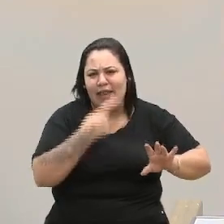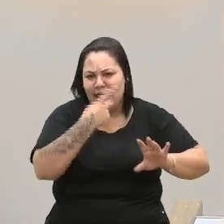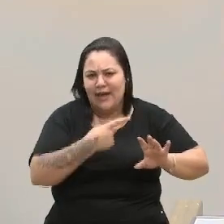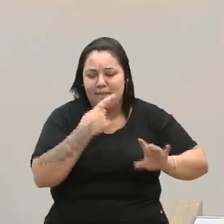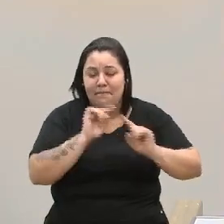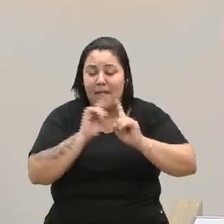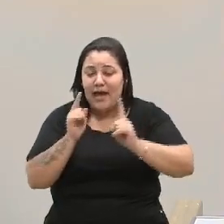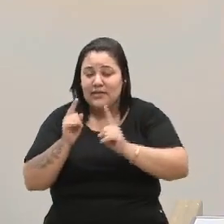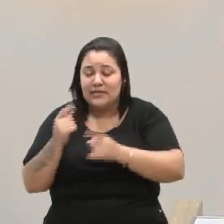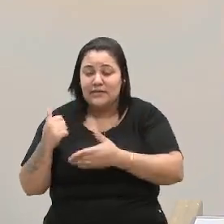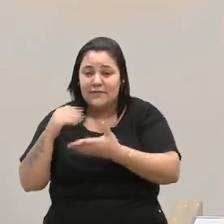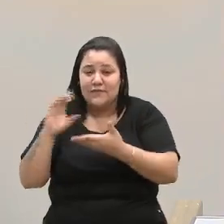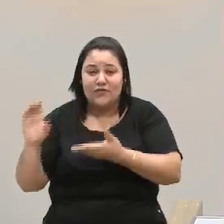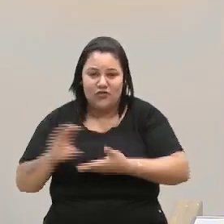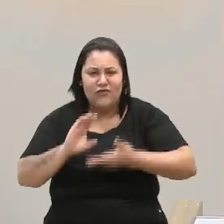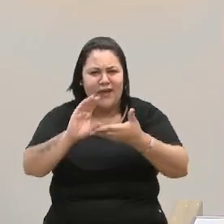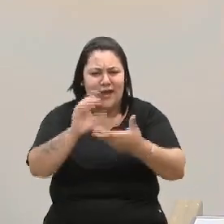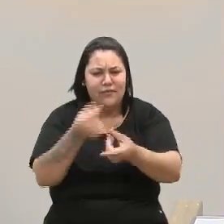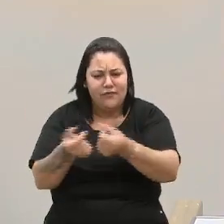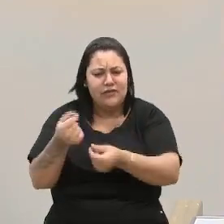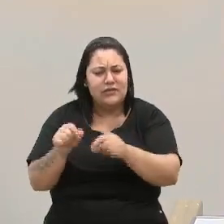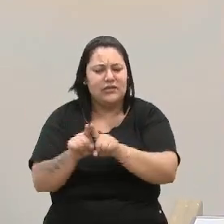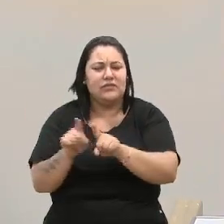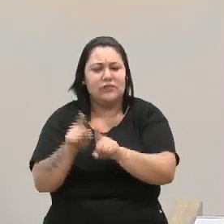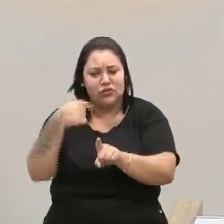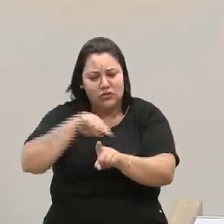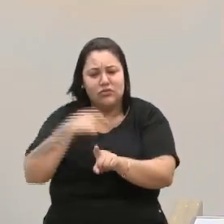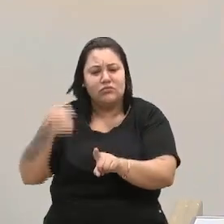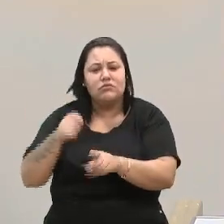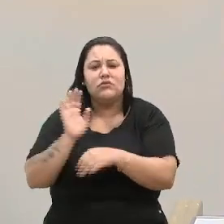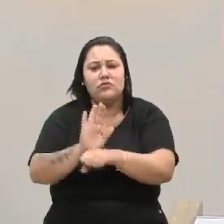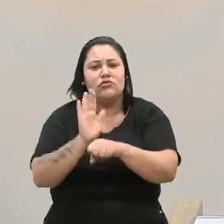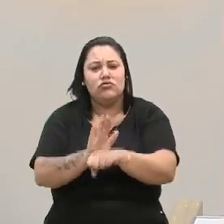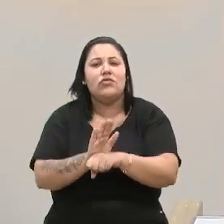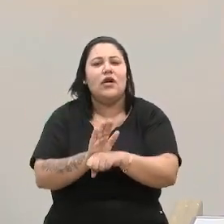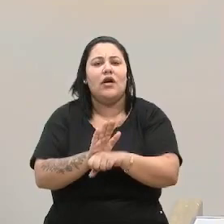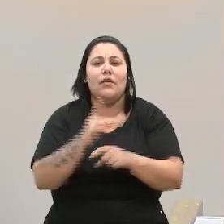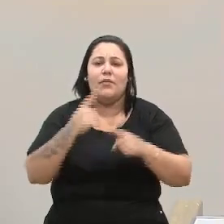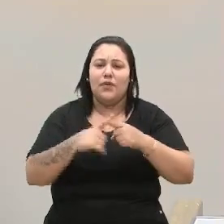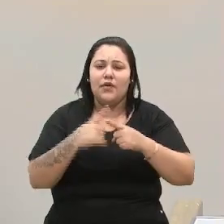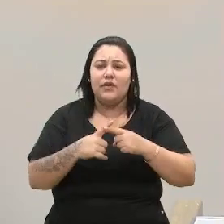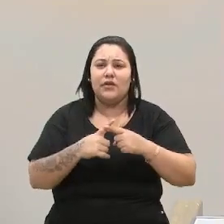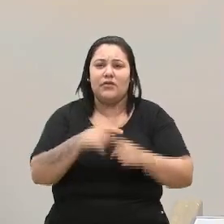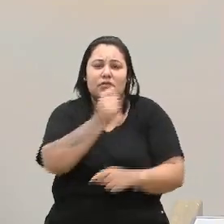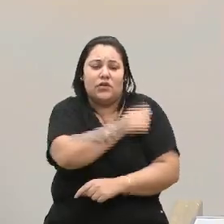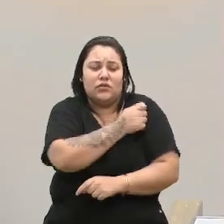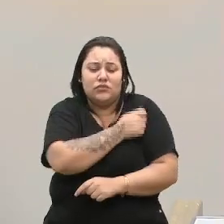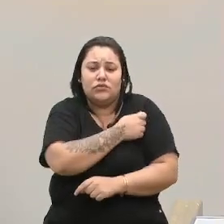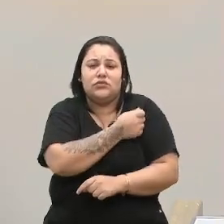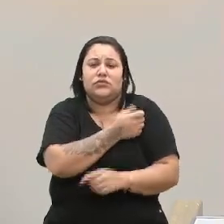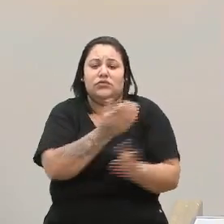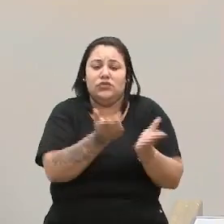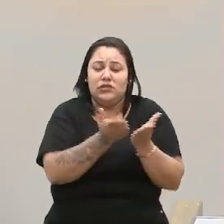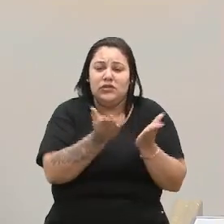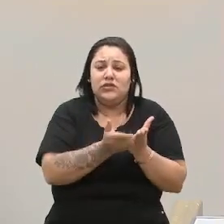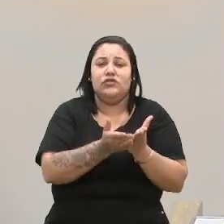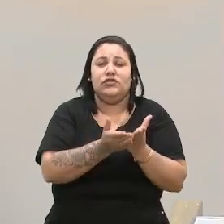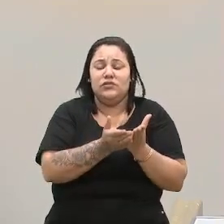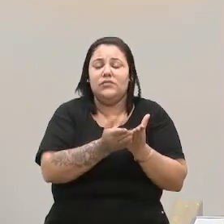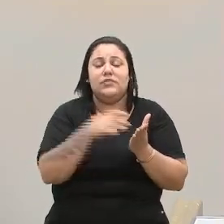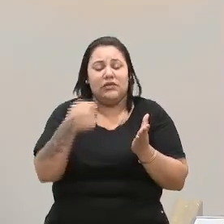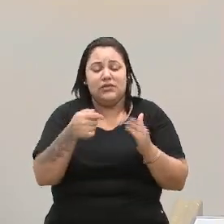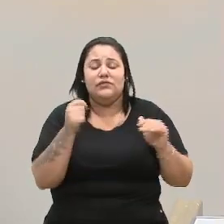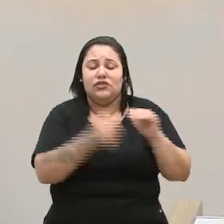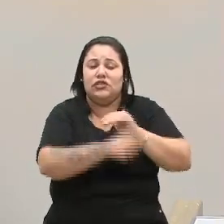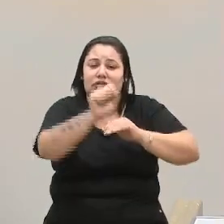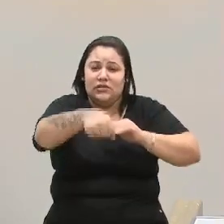esporte amador, individual, aos estudantes, que é aí que crescem e surgem os grandes profissionais. Então, parabéns pelo